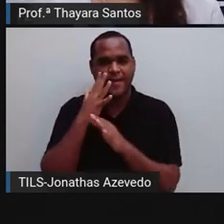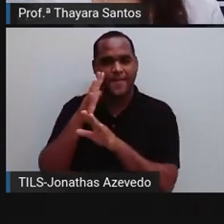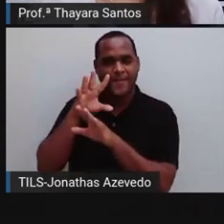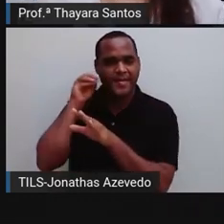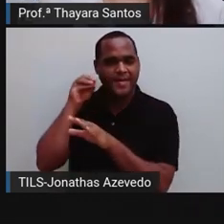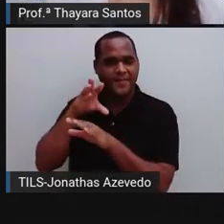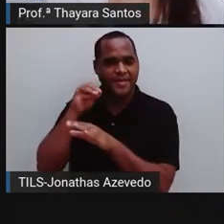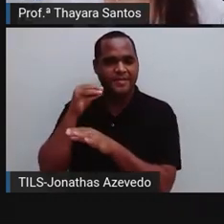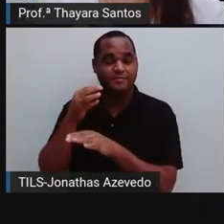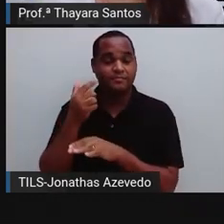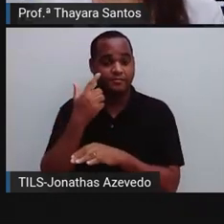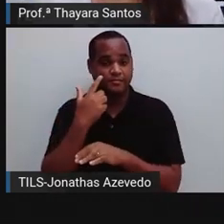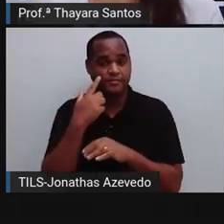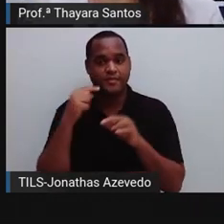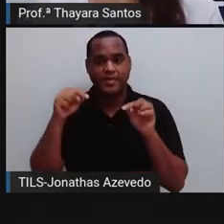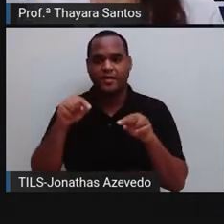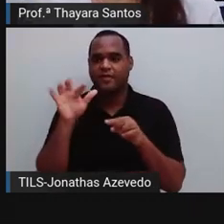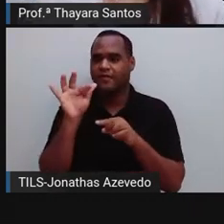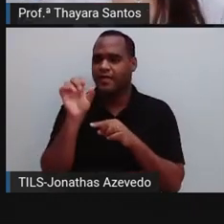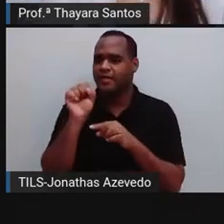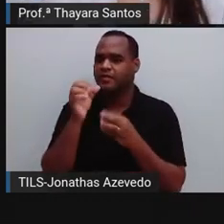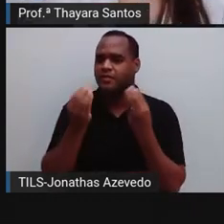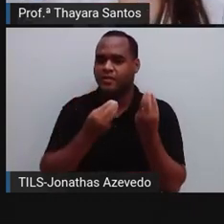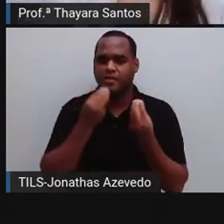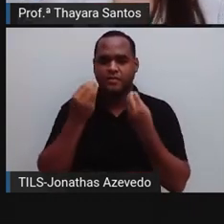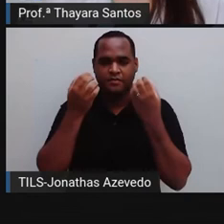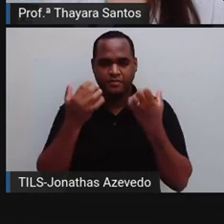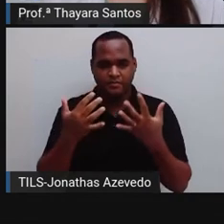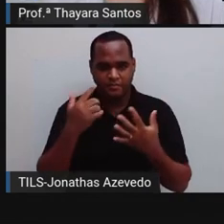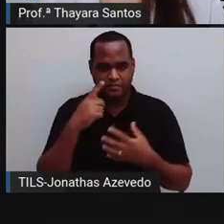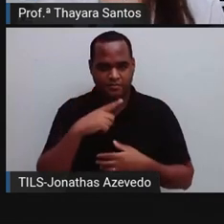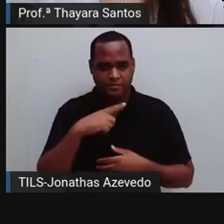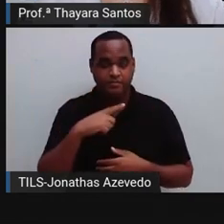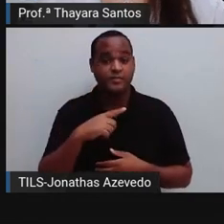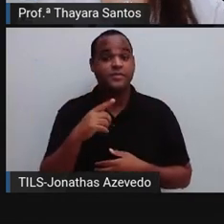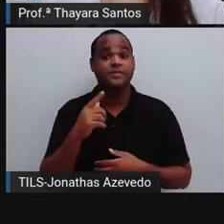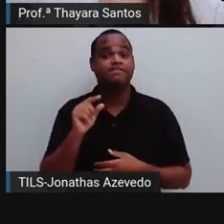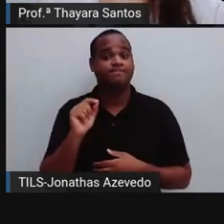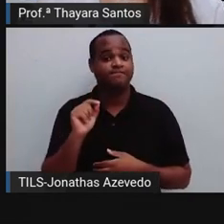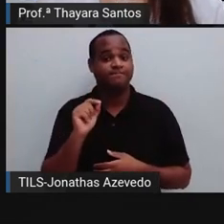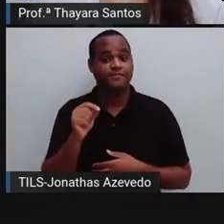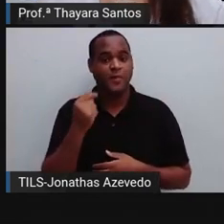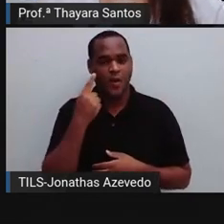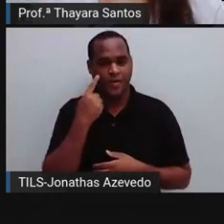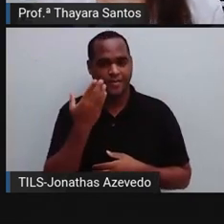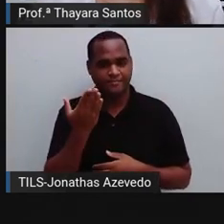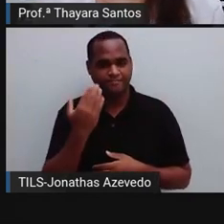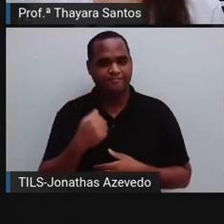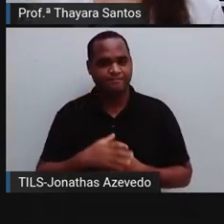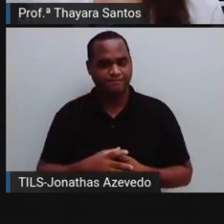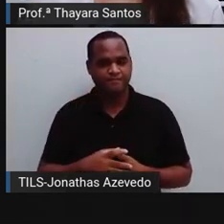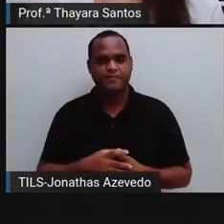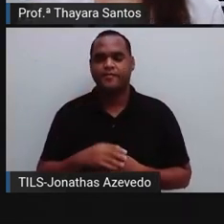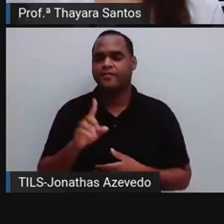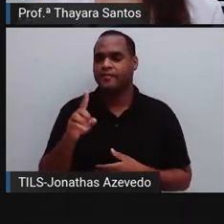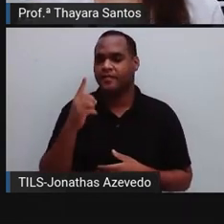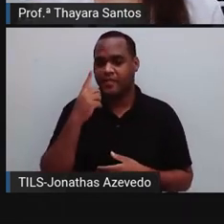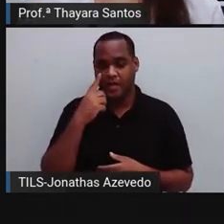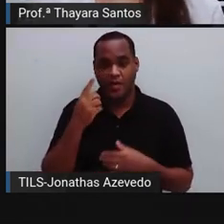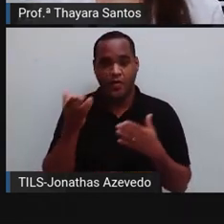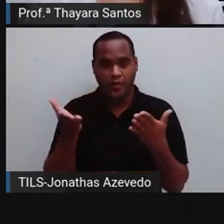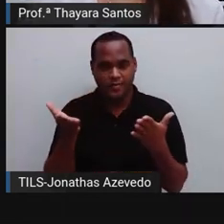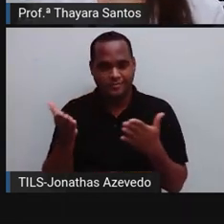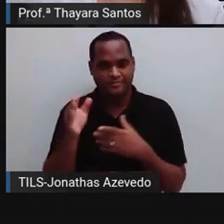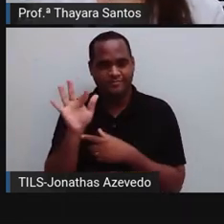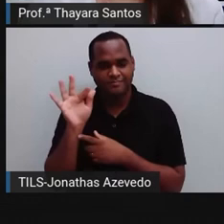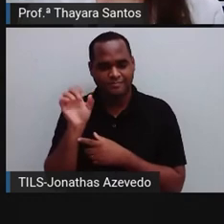aqui para ver como é que estava em Feira de Santana a temperatura e a sensação térmica. E apareceu o seguinte, que a temperatura